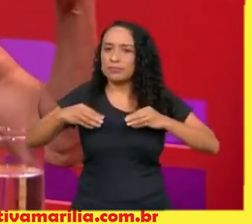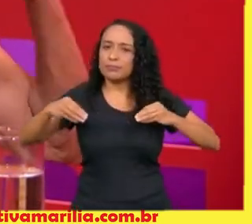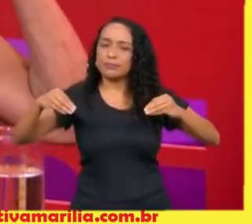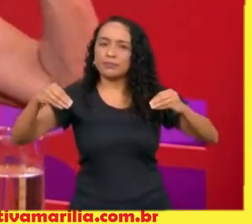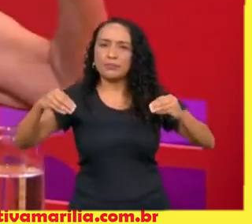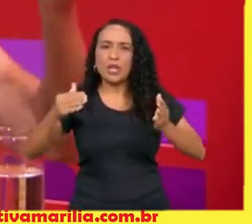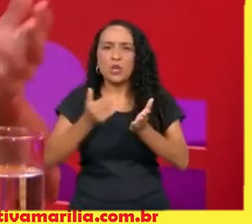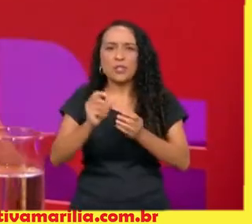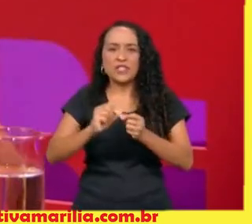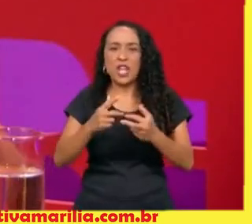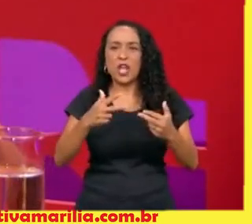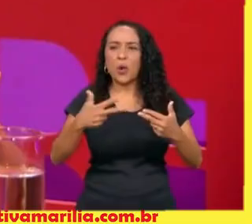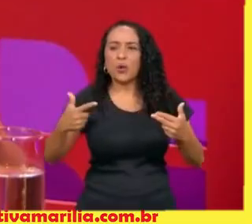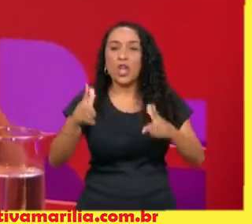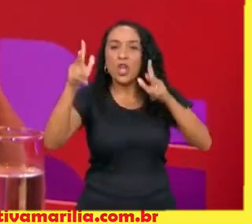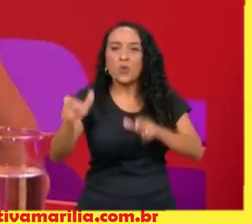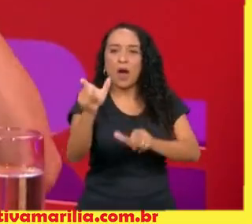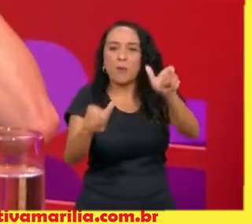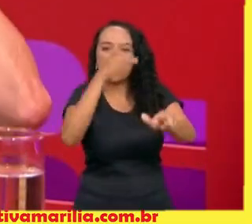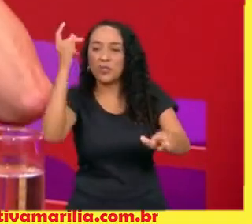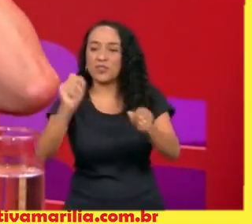a fazer coisas que os outros também estão fazendo.